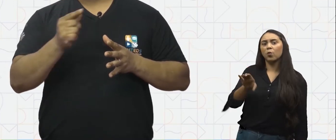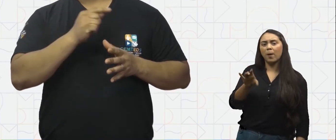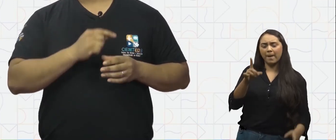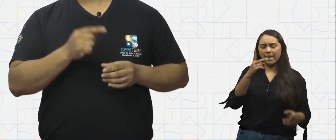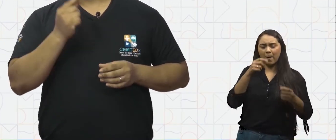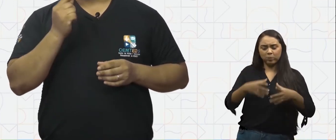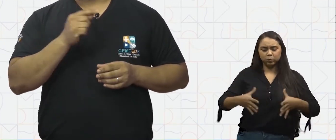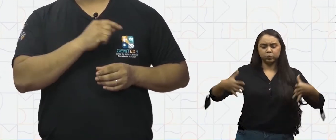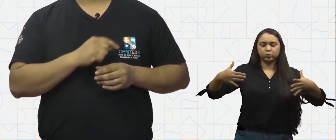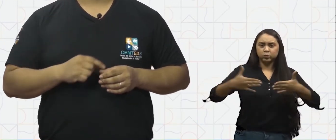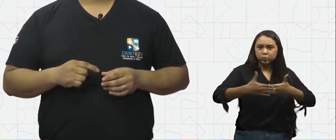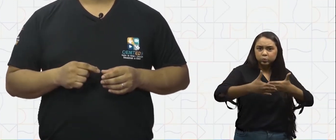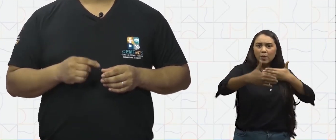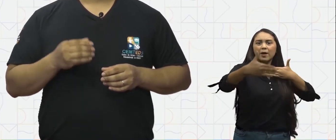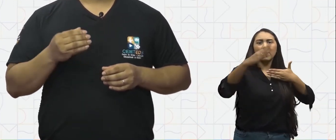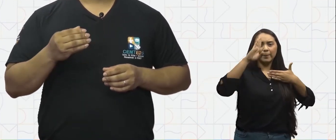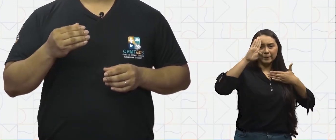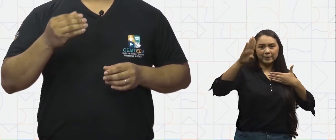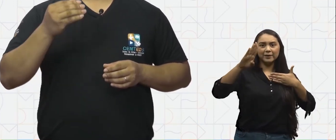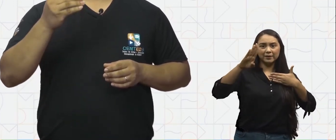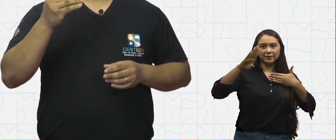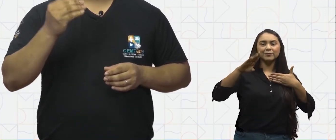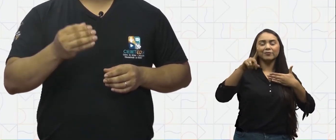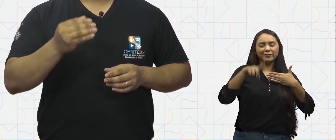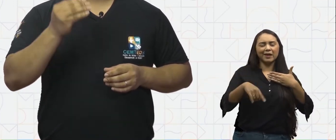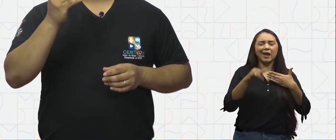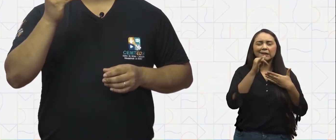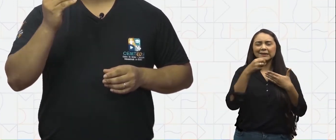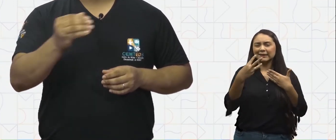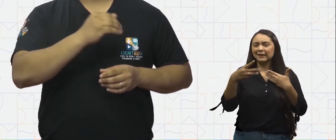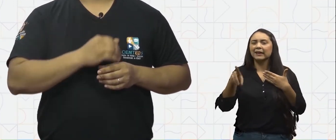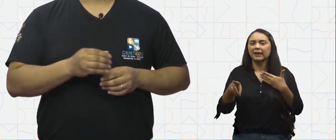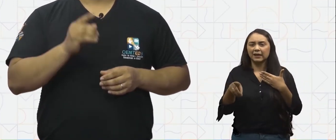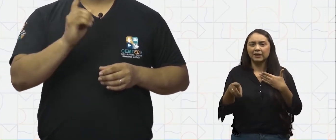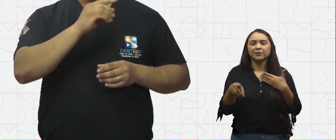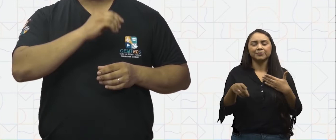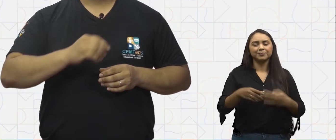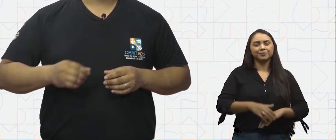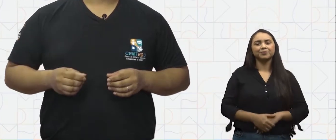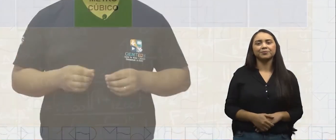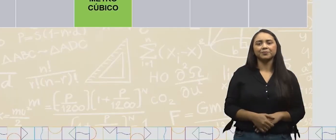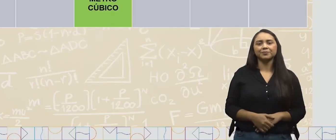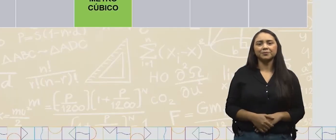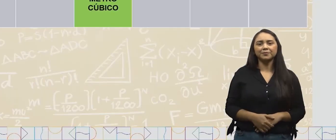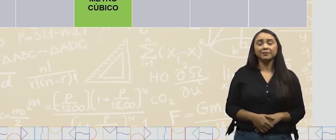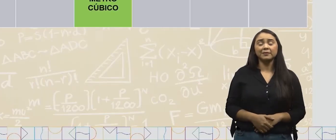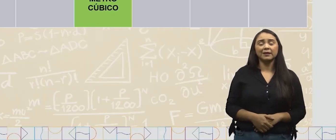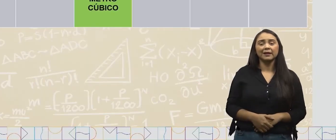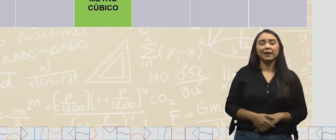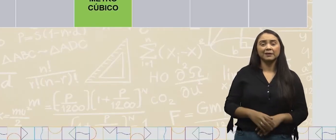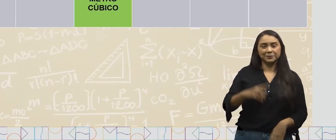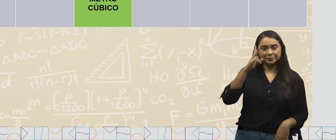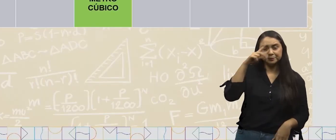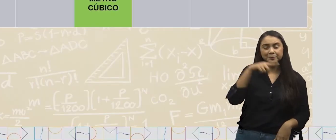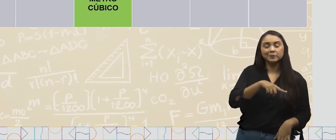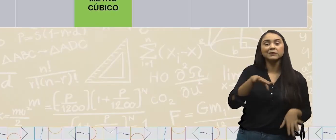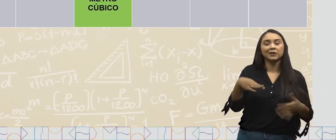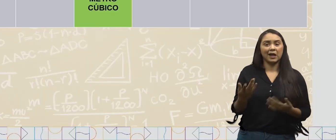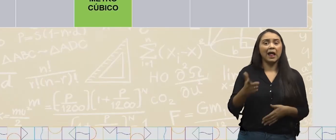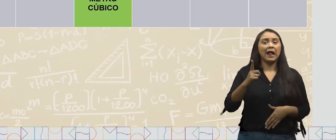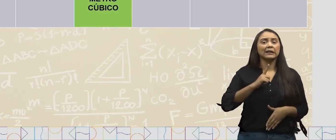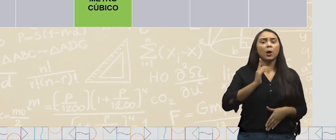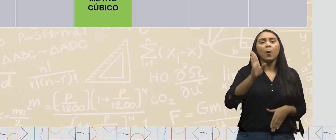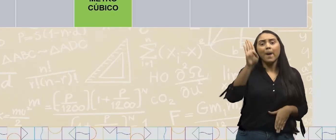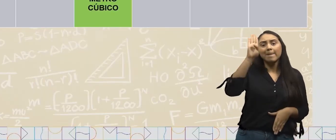uma unidade principal, que é o metro cúbico. Acompanhe aí. Temos o metro cúbico